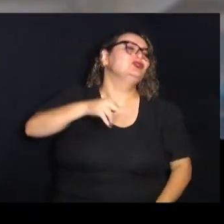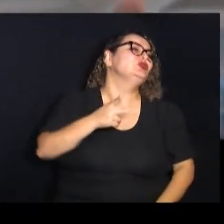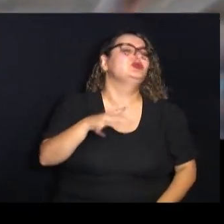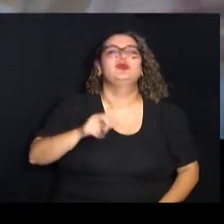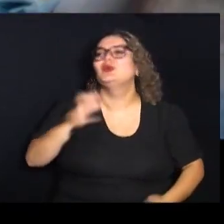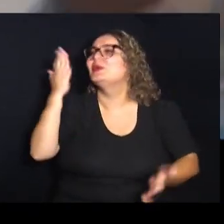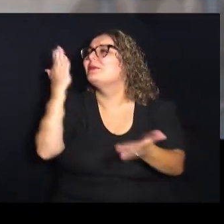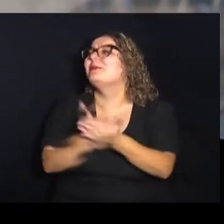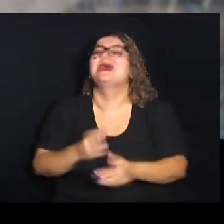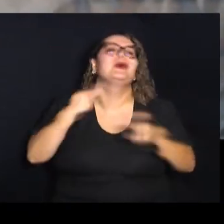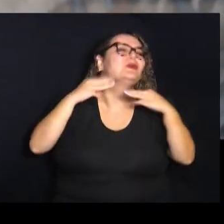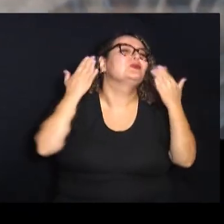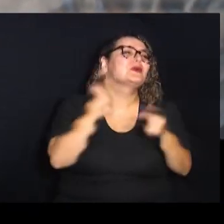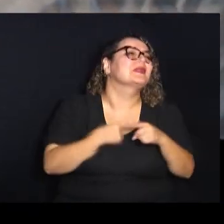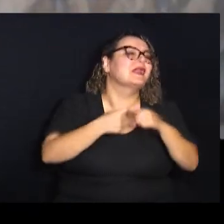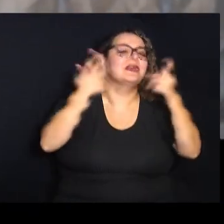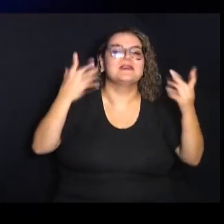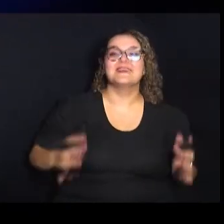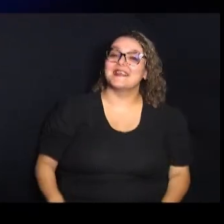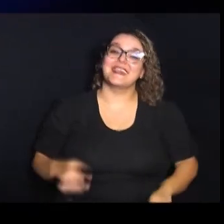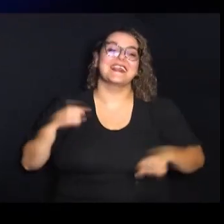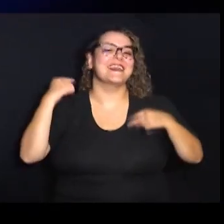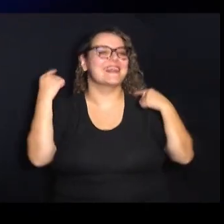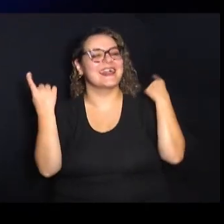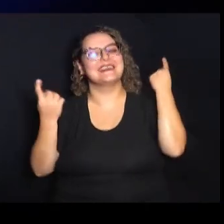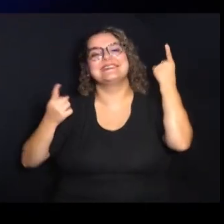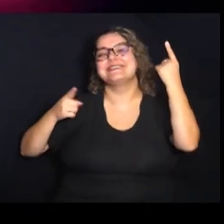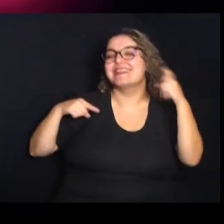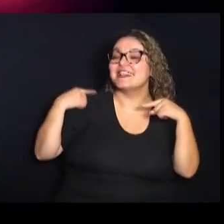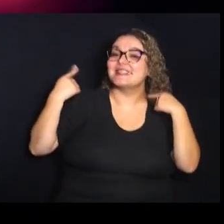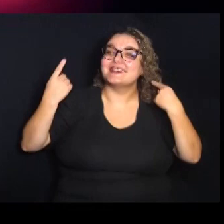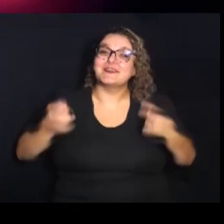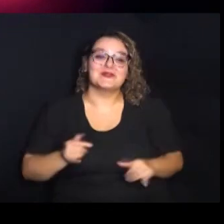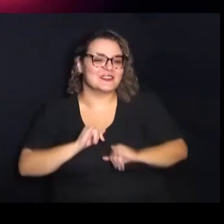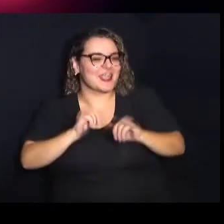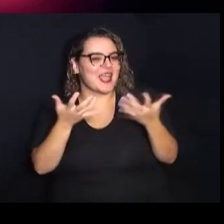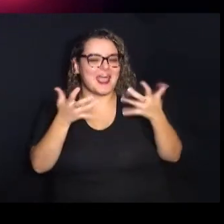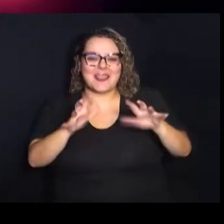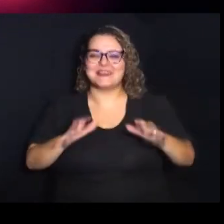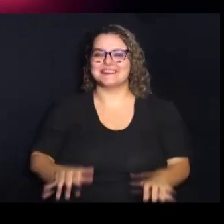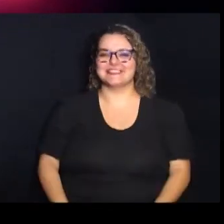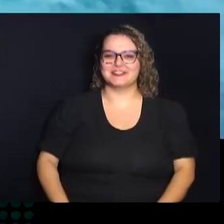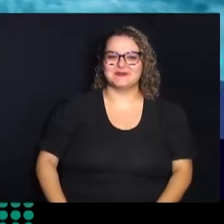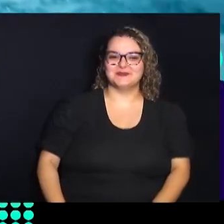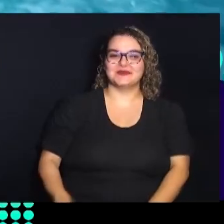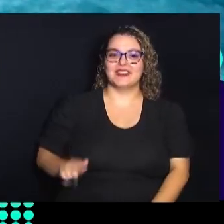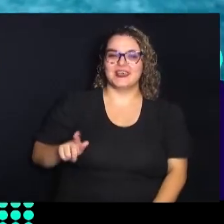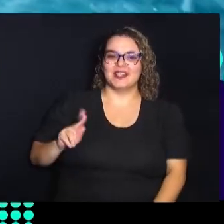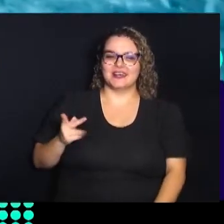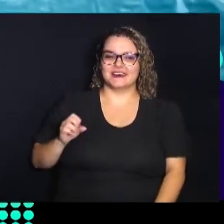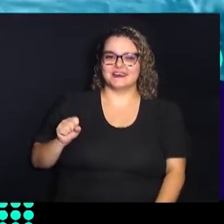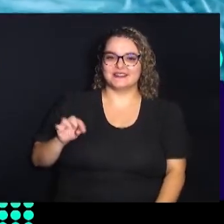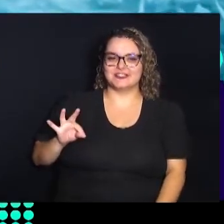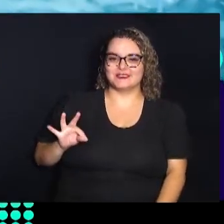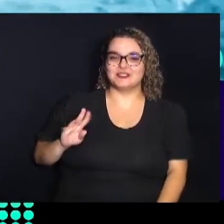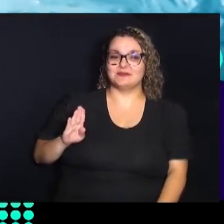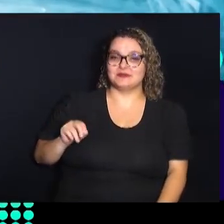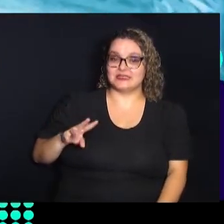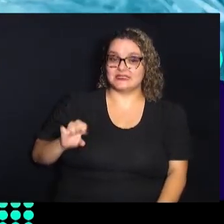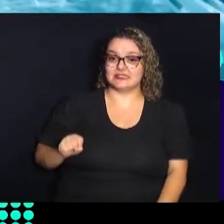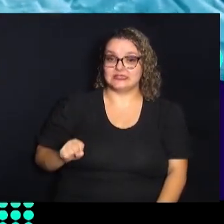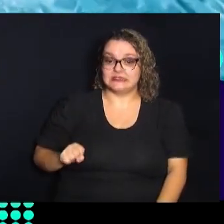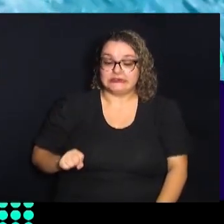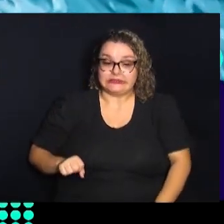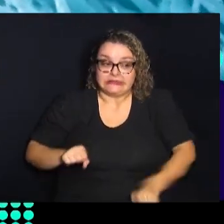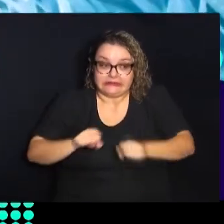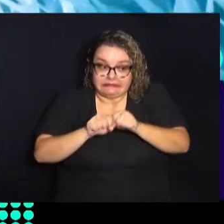Não, Júlia. Por que parou a música? E nessa loucura de dizer que não... Ghostbuster, Apocalipse